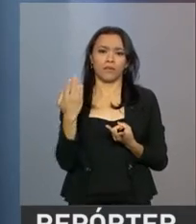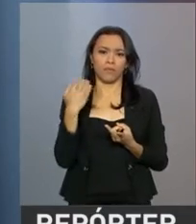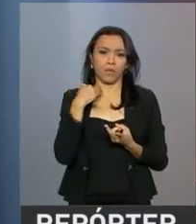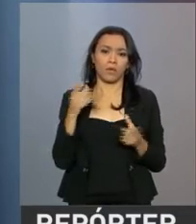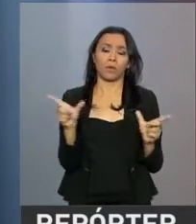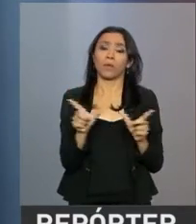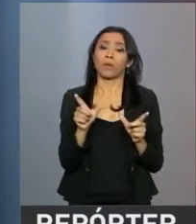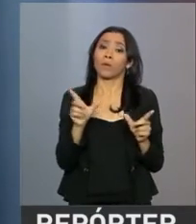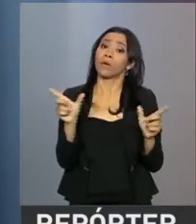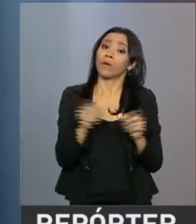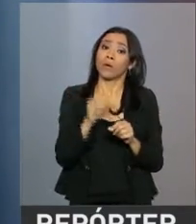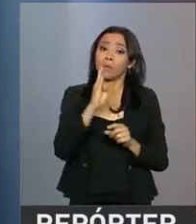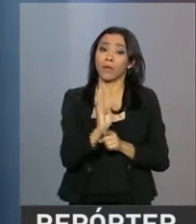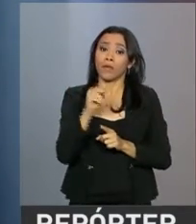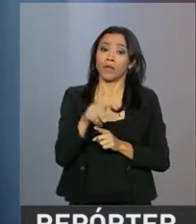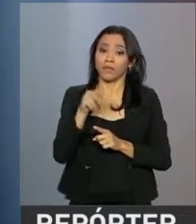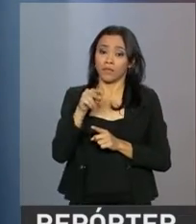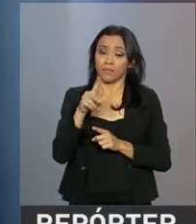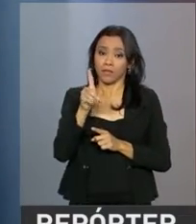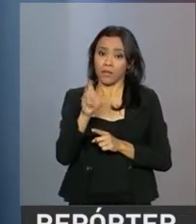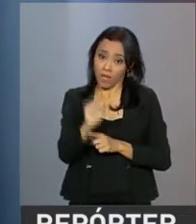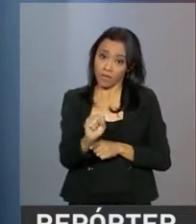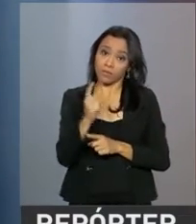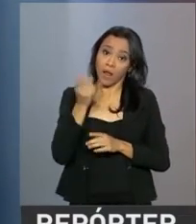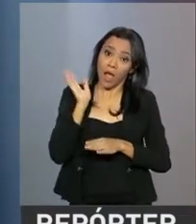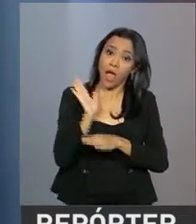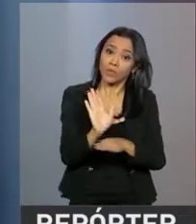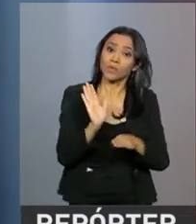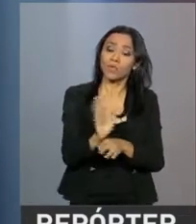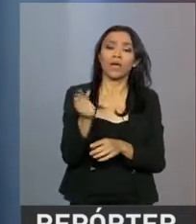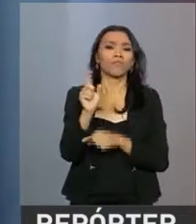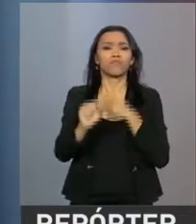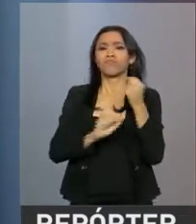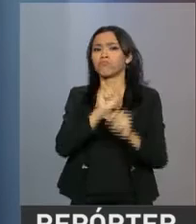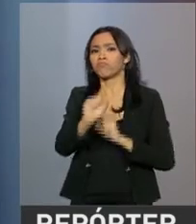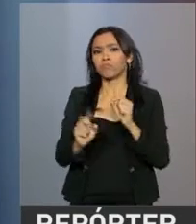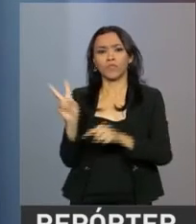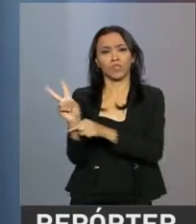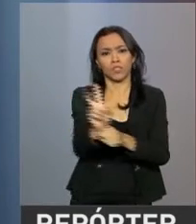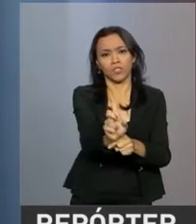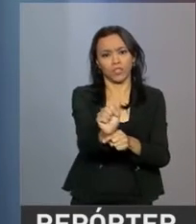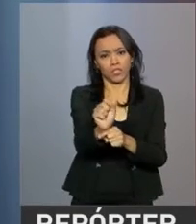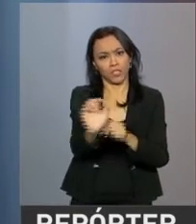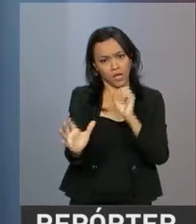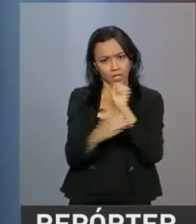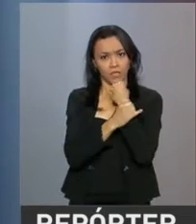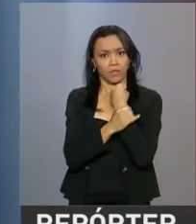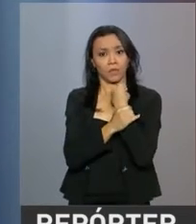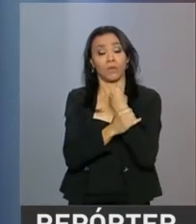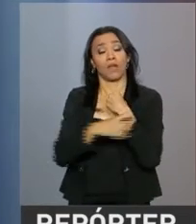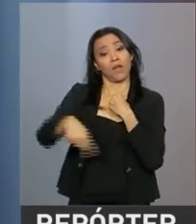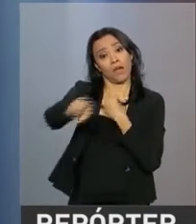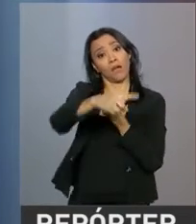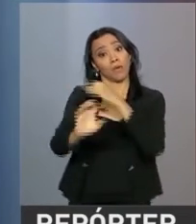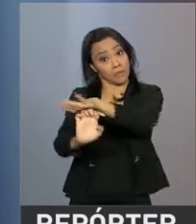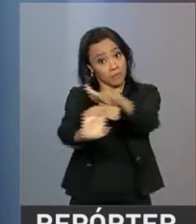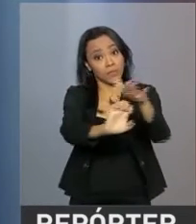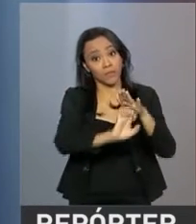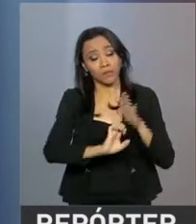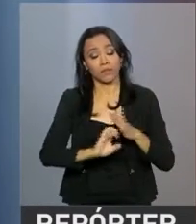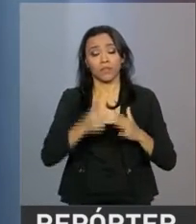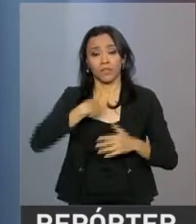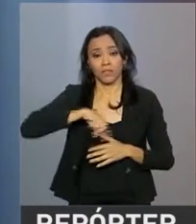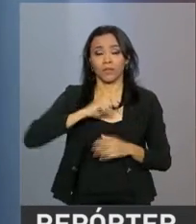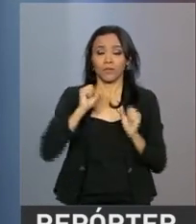na alavancagem dos financiamentos, na garantia dos recursos, para que a gente possa ter